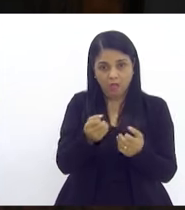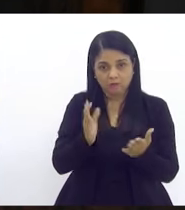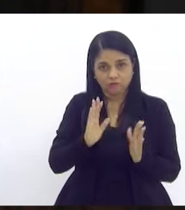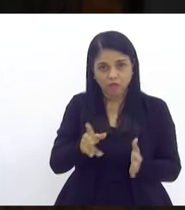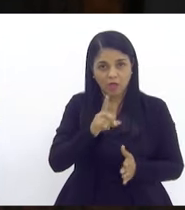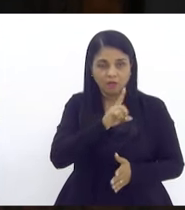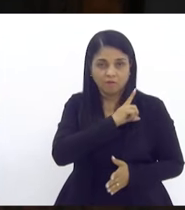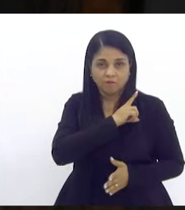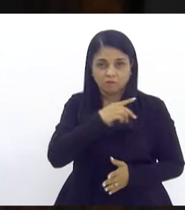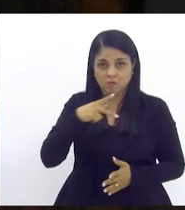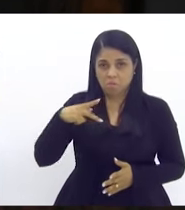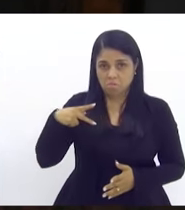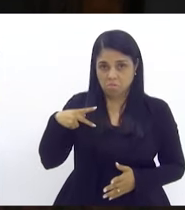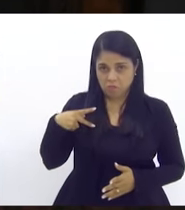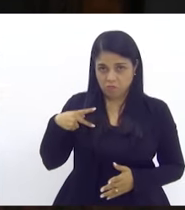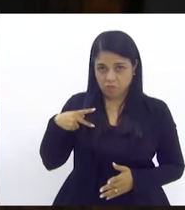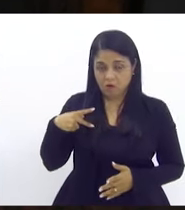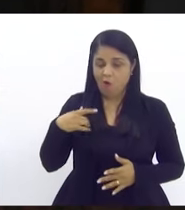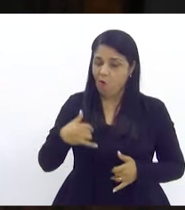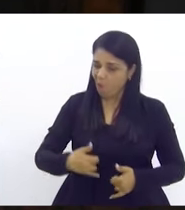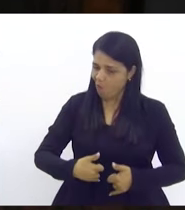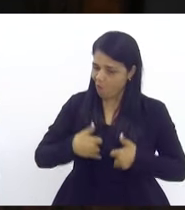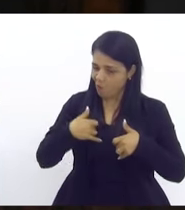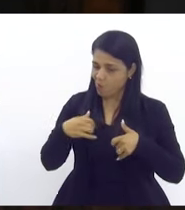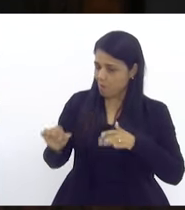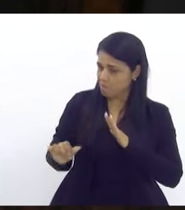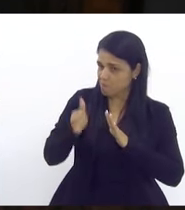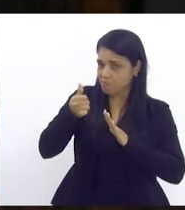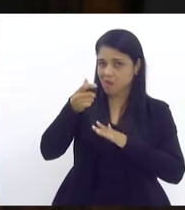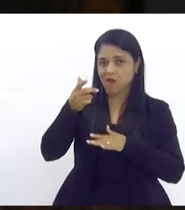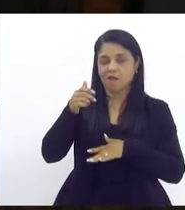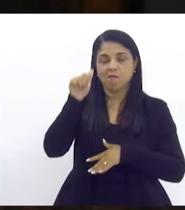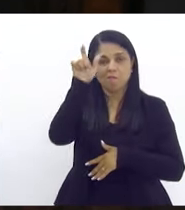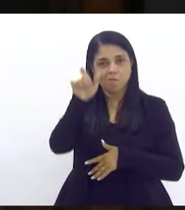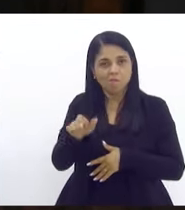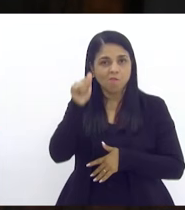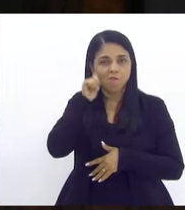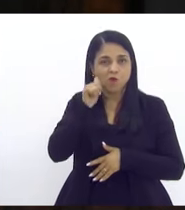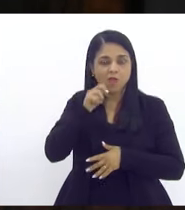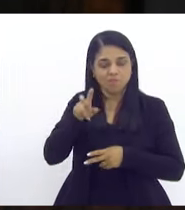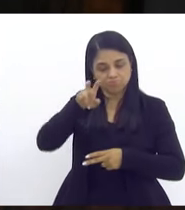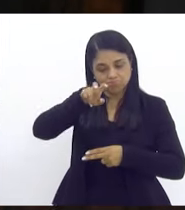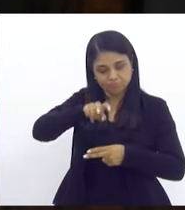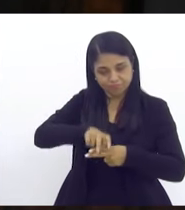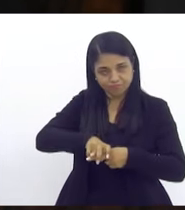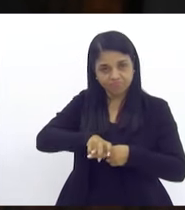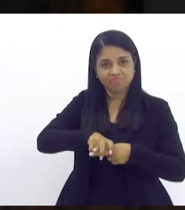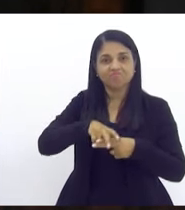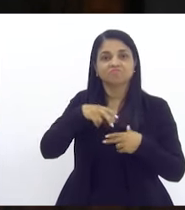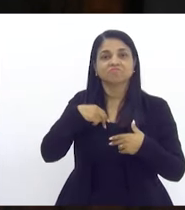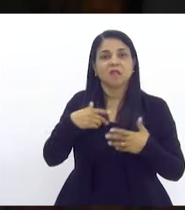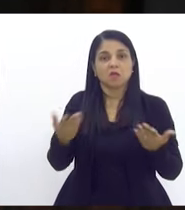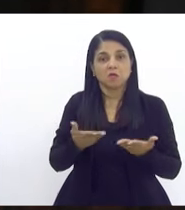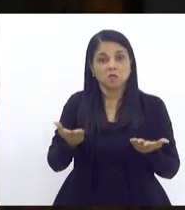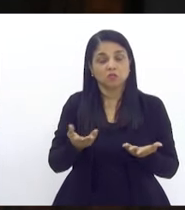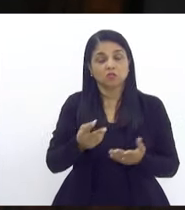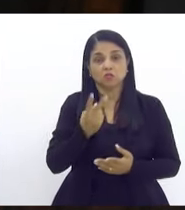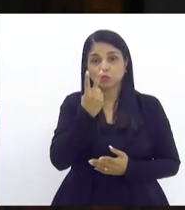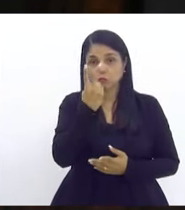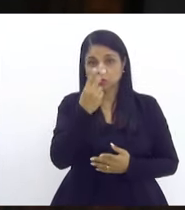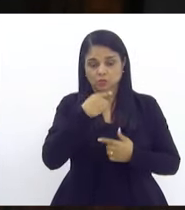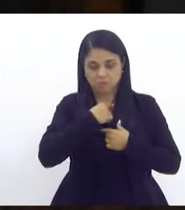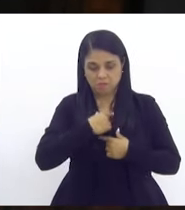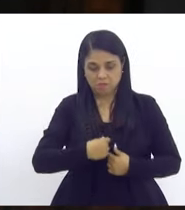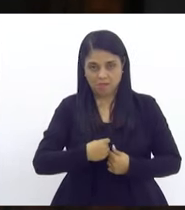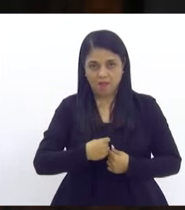defensoria. Muito nos orgulha, a senhora nos representa, e hoje nós estaremos aqui no bloco aprovando duas